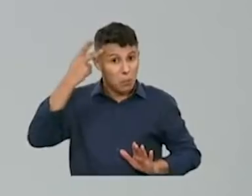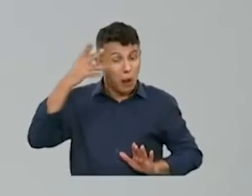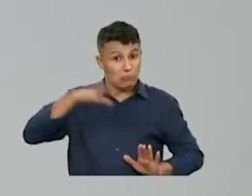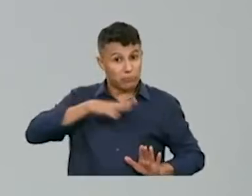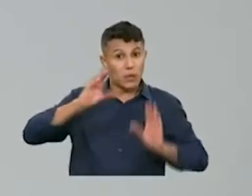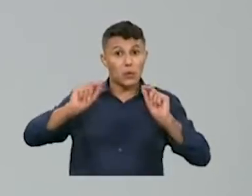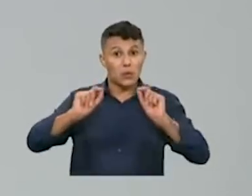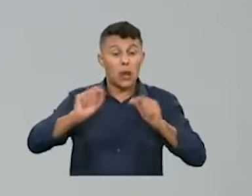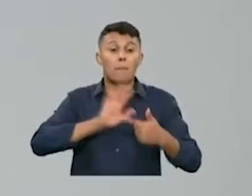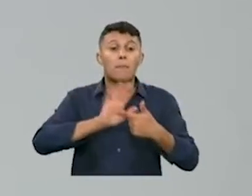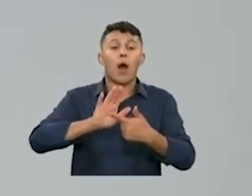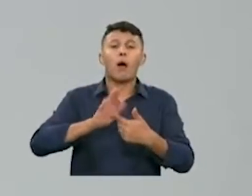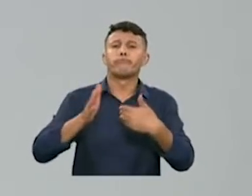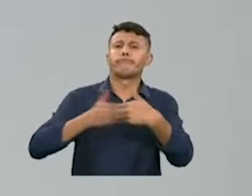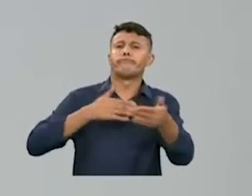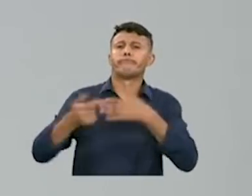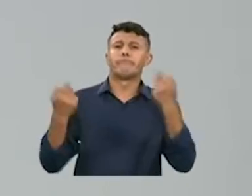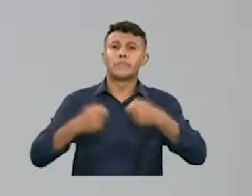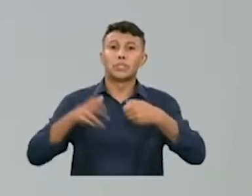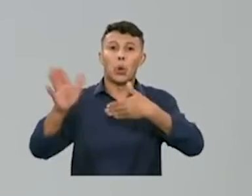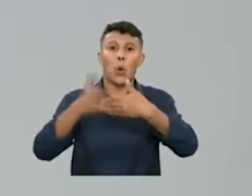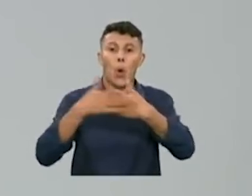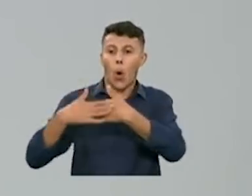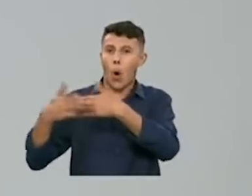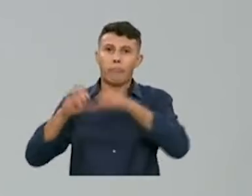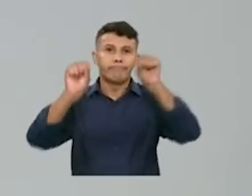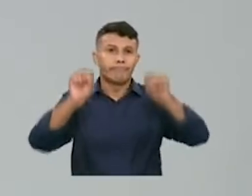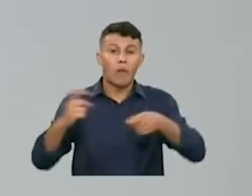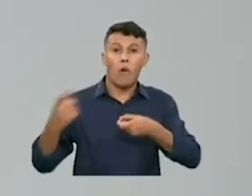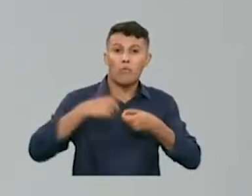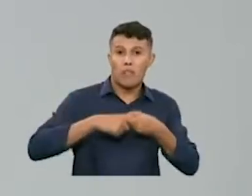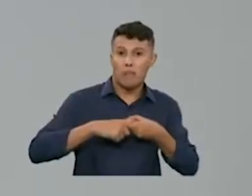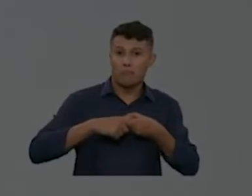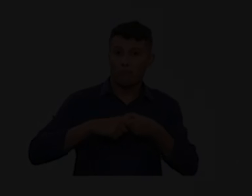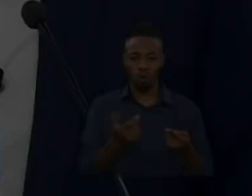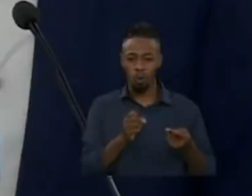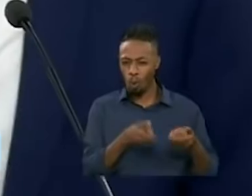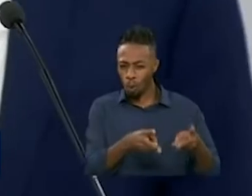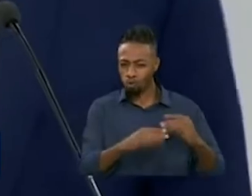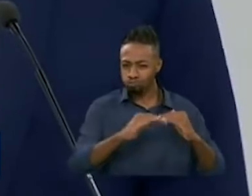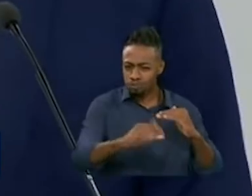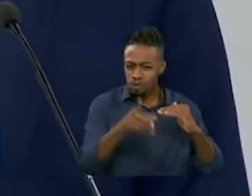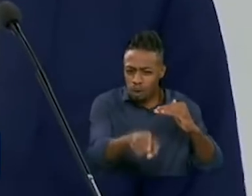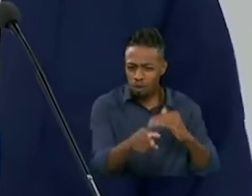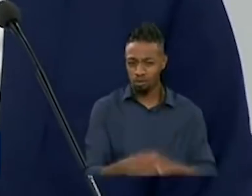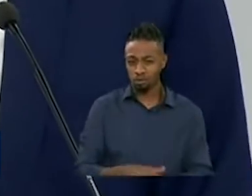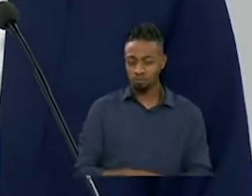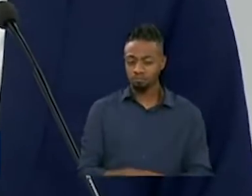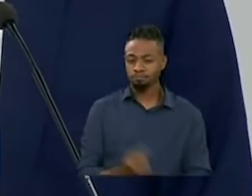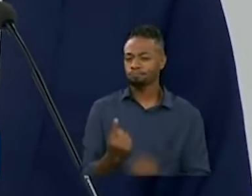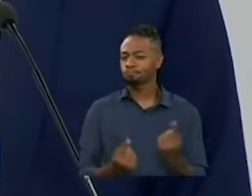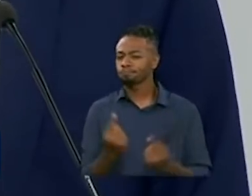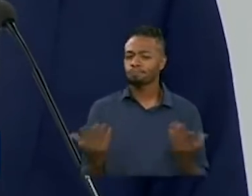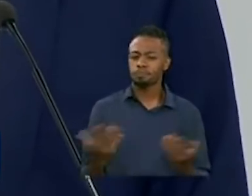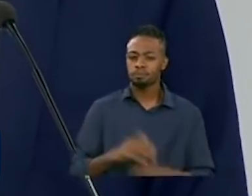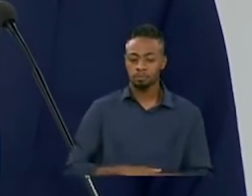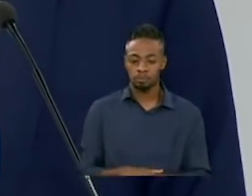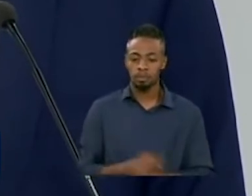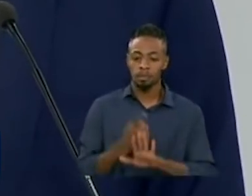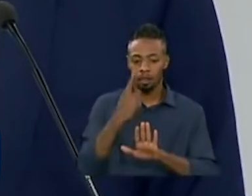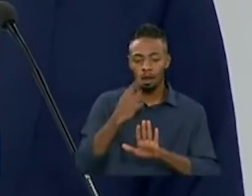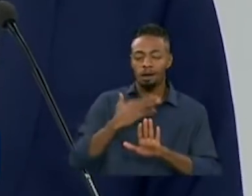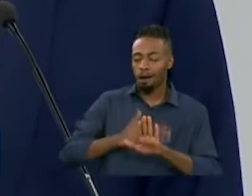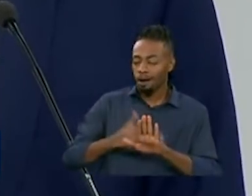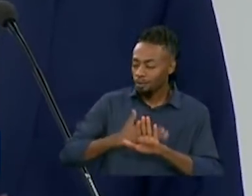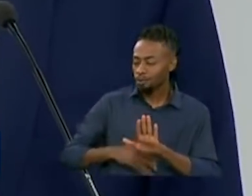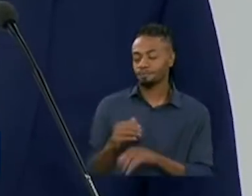aponte qualquer necessidade de lockdown aqui na cidade de São Paulo. Primeiro, volto a lembrar que é muito fácil